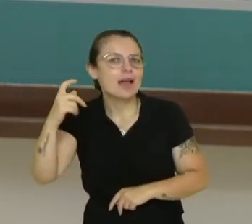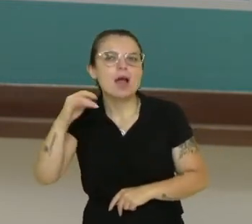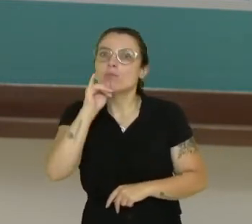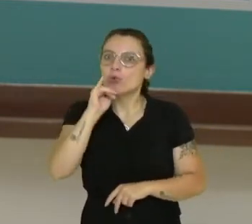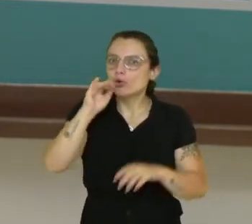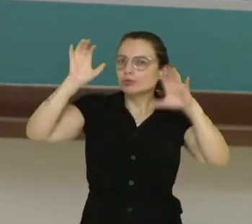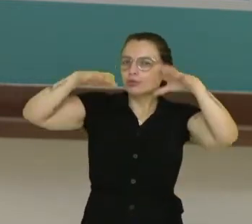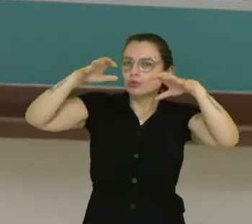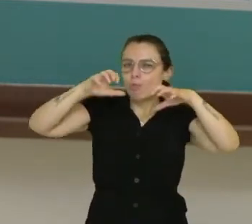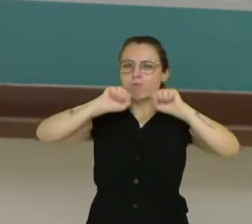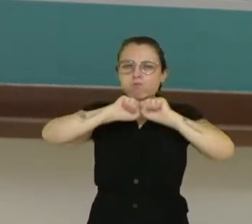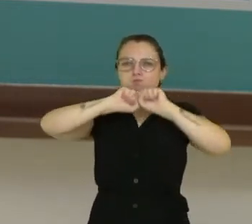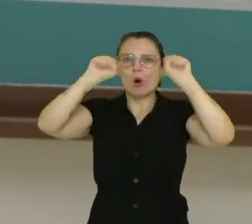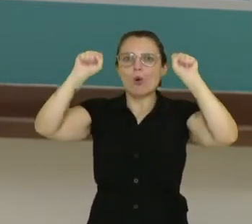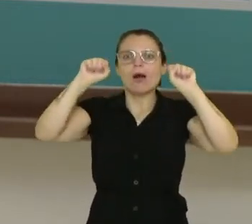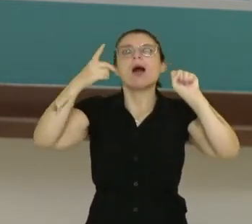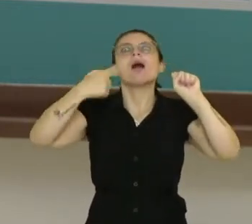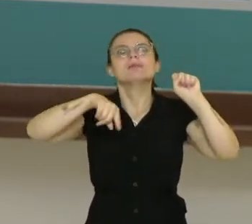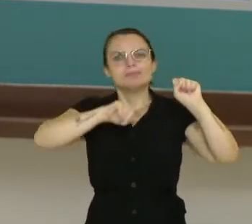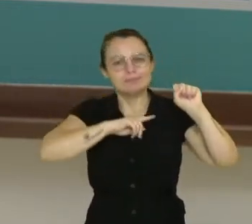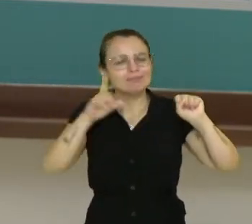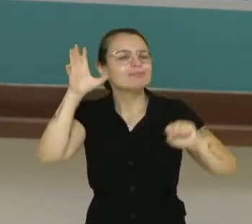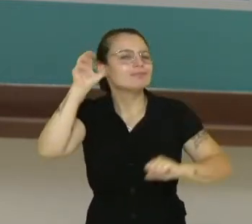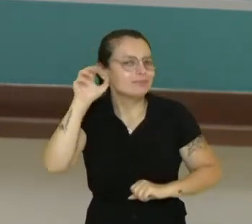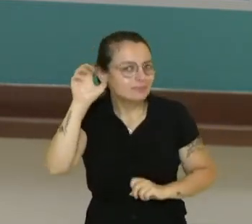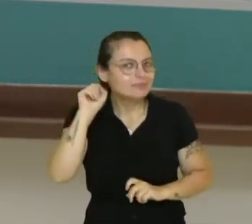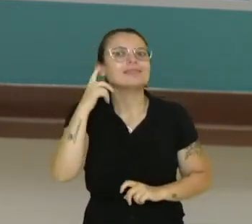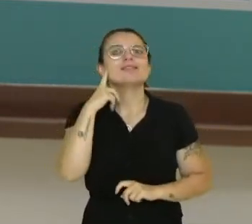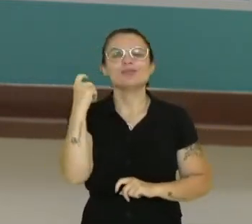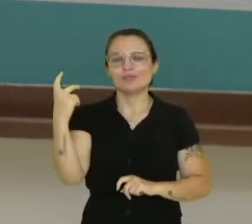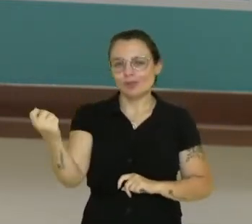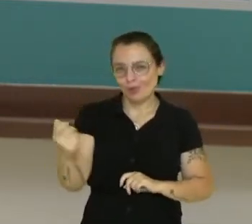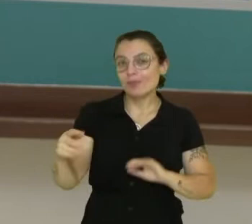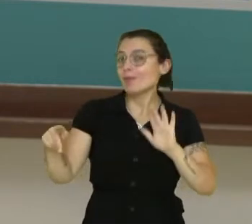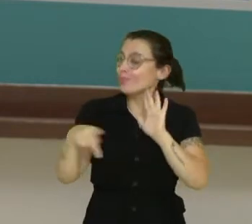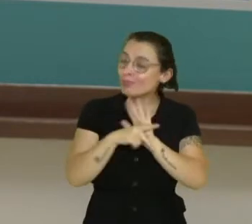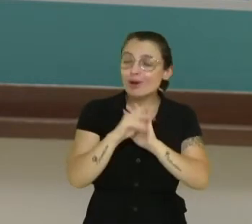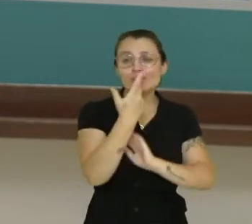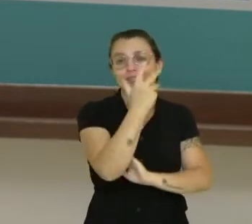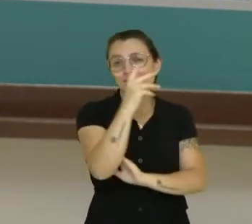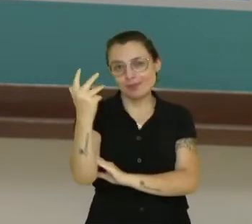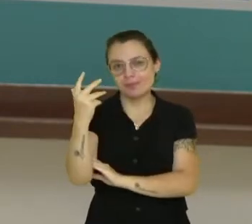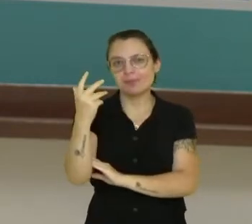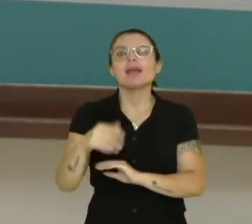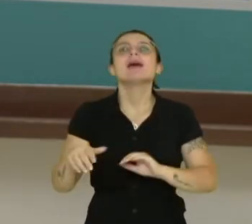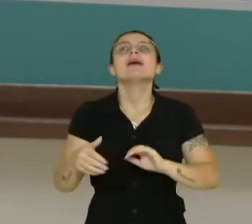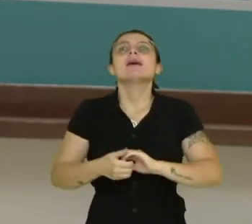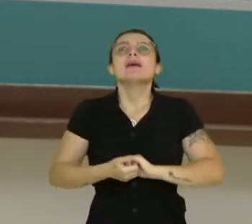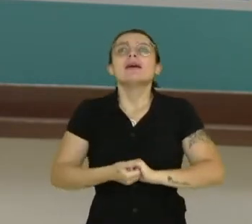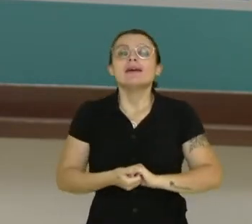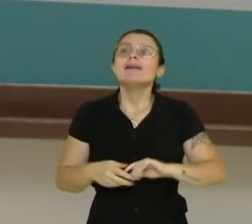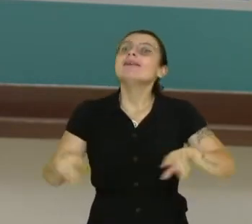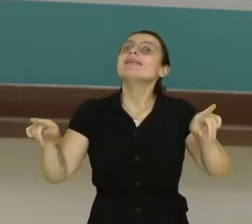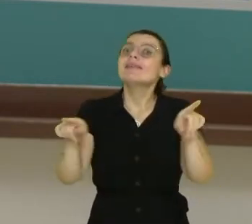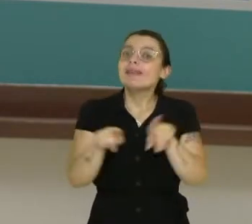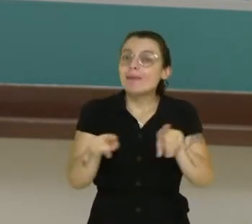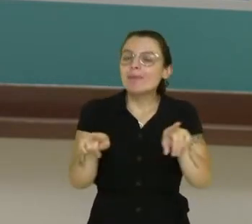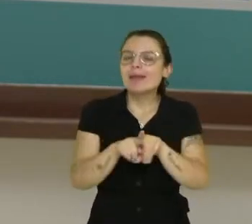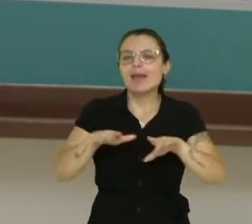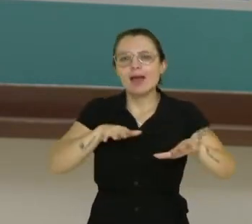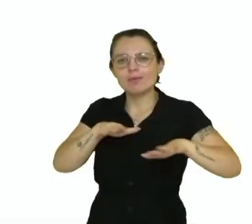trovão, são os sons que são naturais, produzidos pela natureza, e os sons de atividade humana são sons